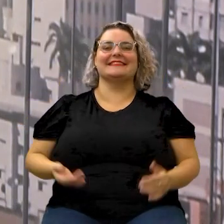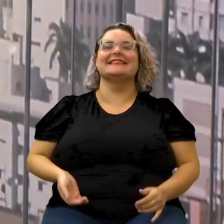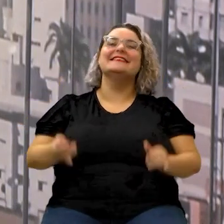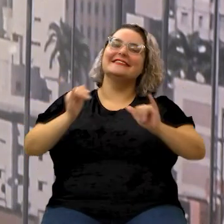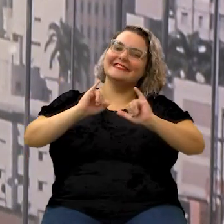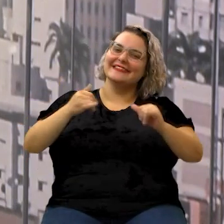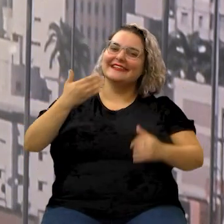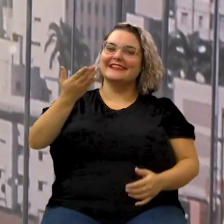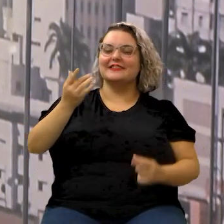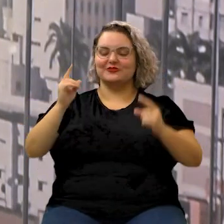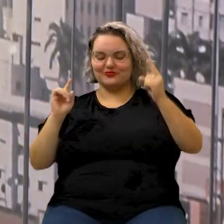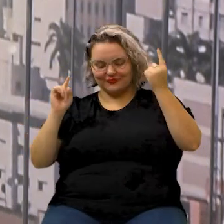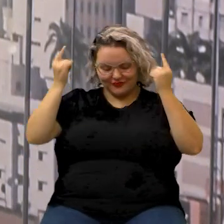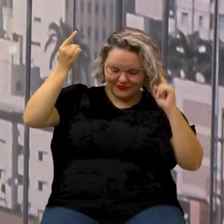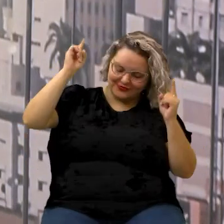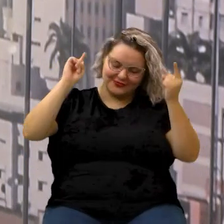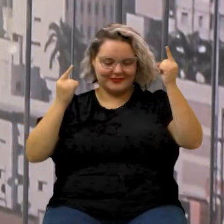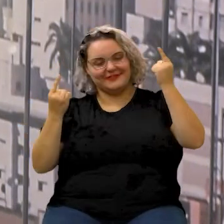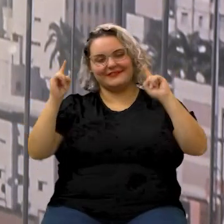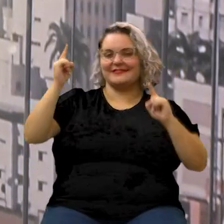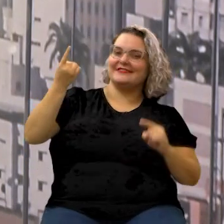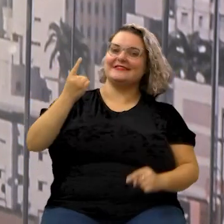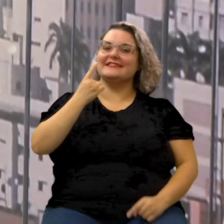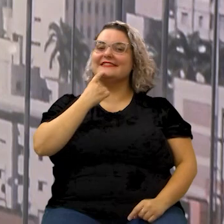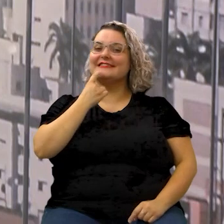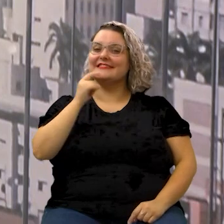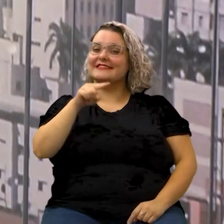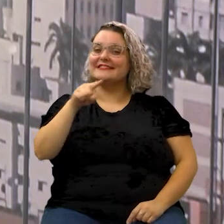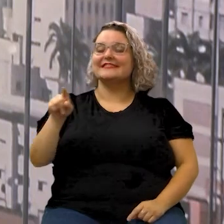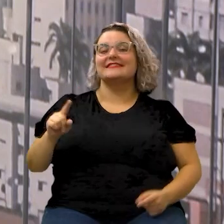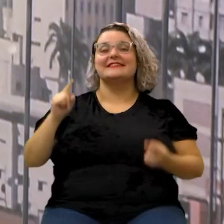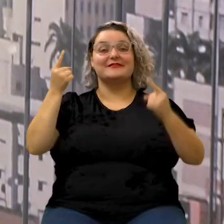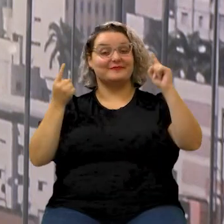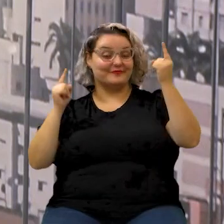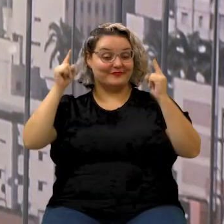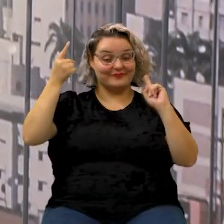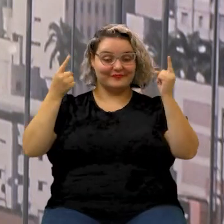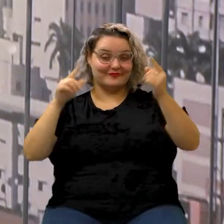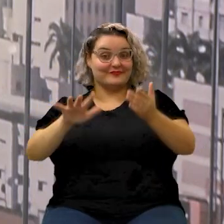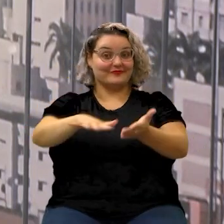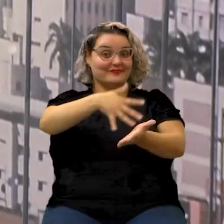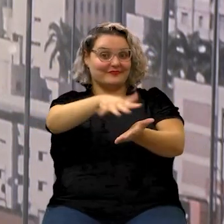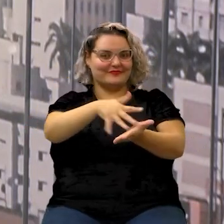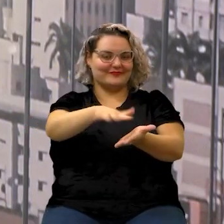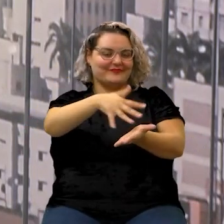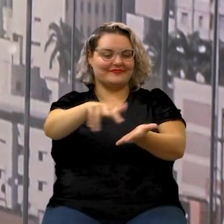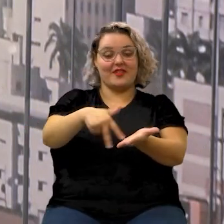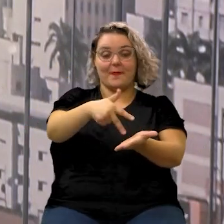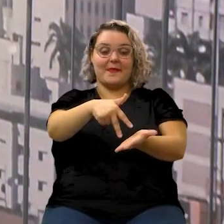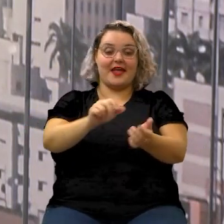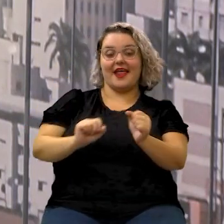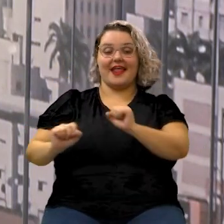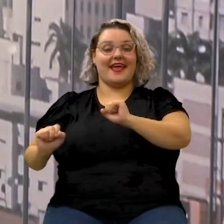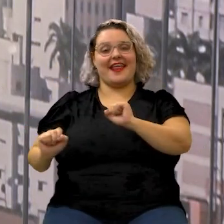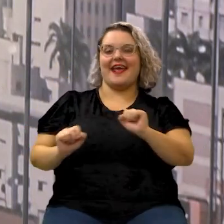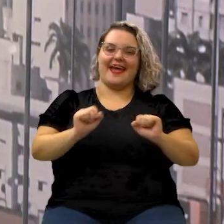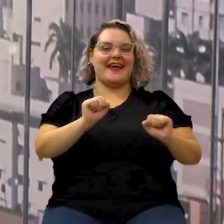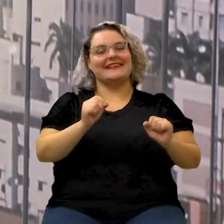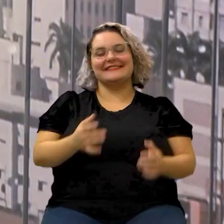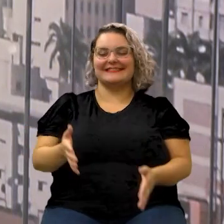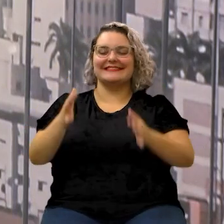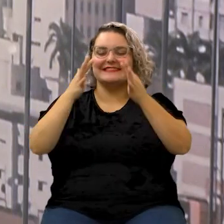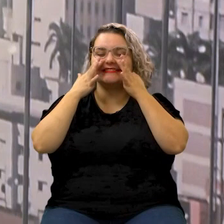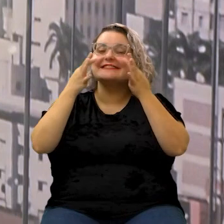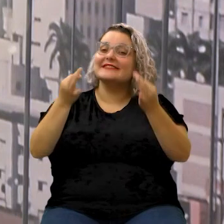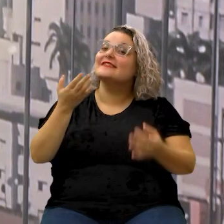aí que vai pular muito nesse feriado prolongado aí de carnaval, tá a fim de sambar? Então atenção,